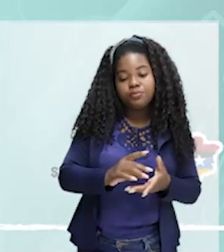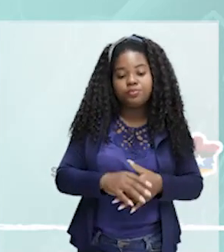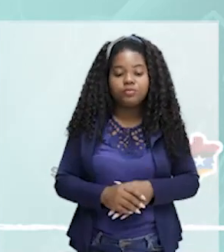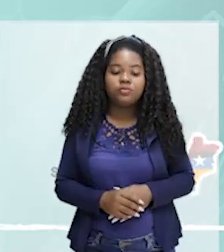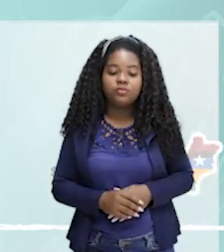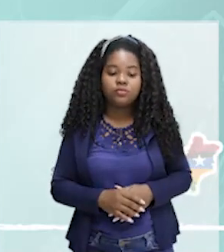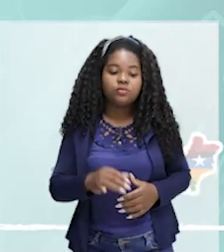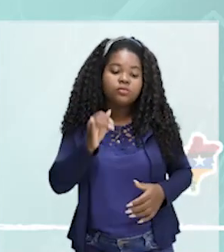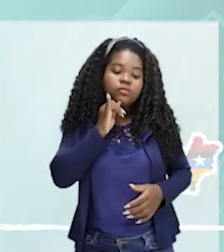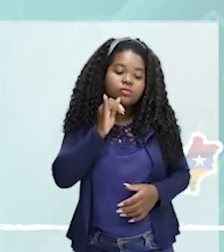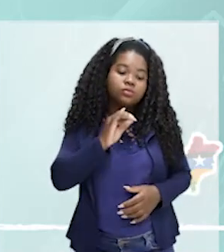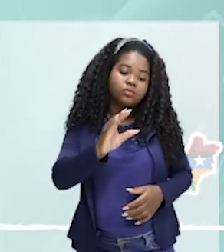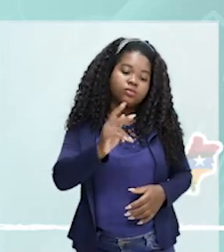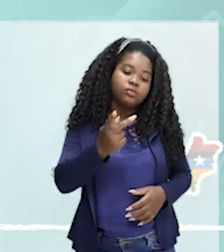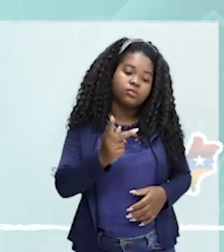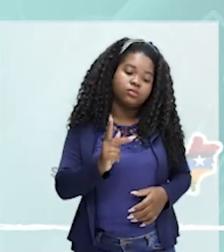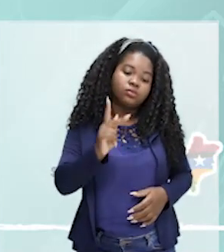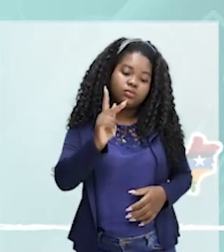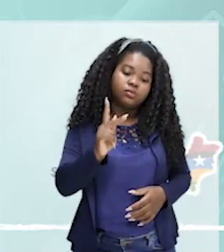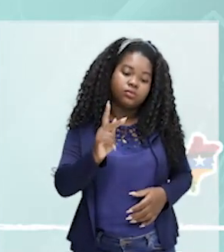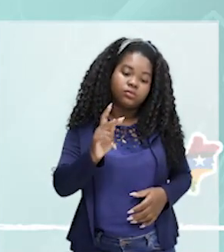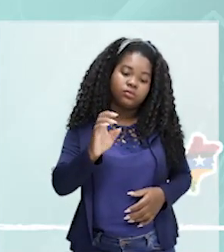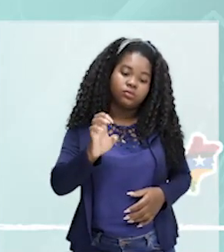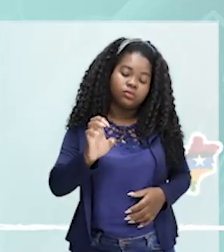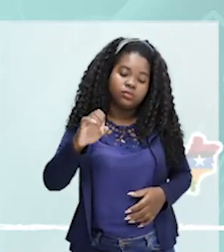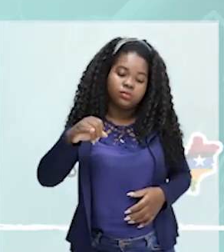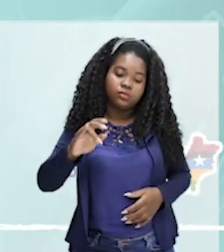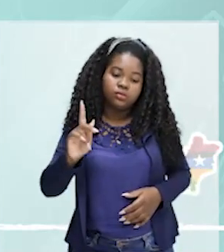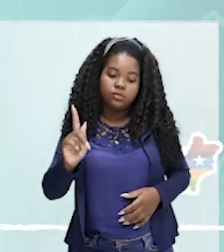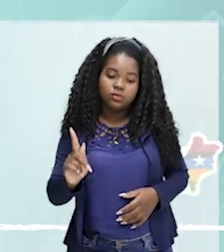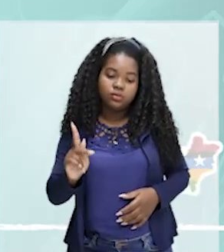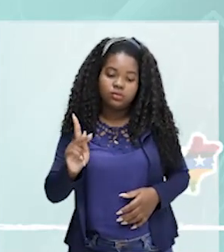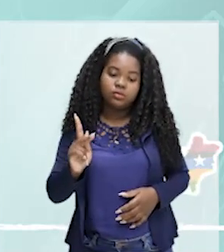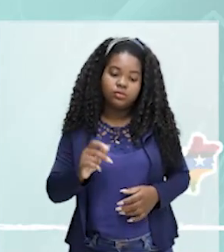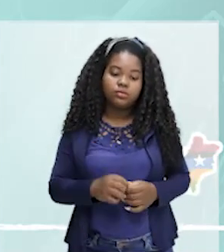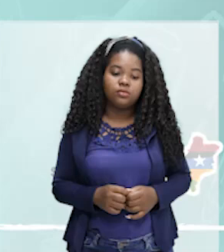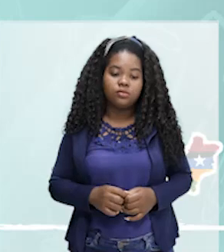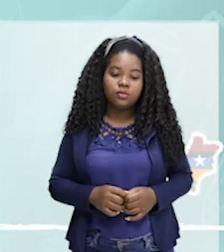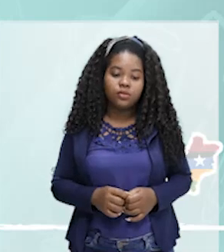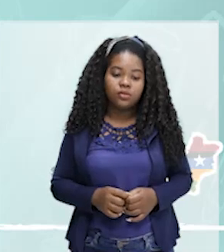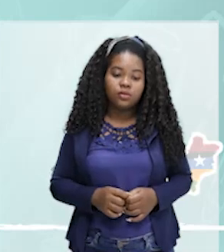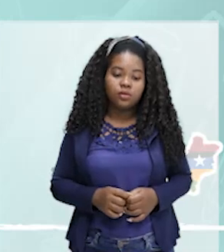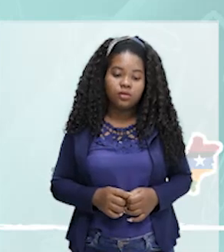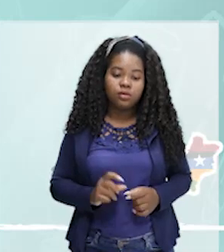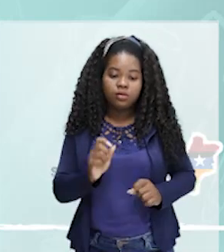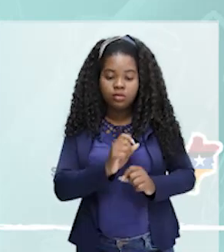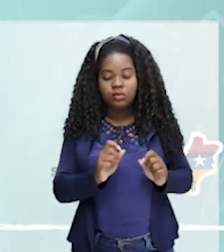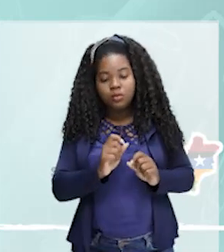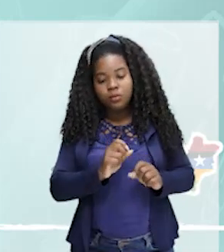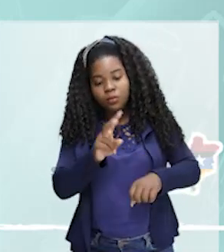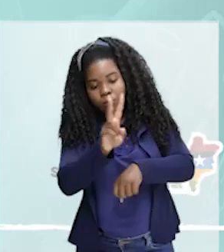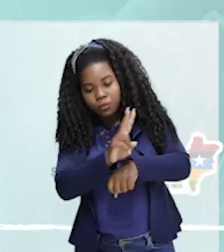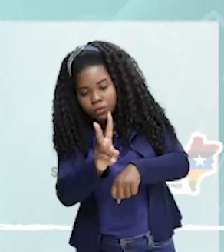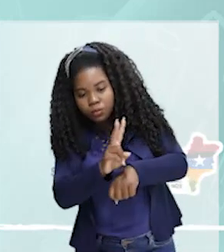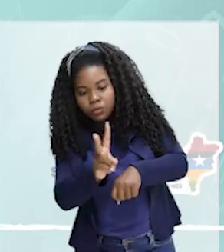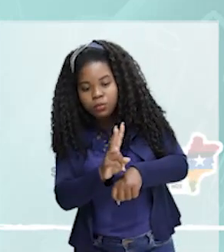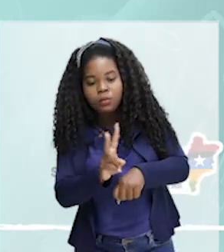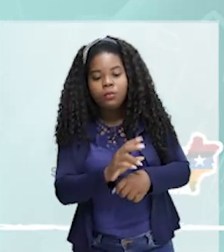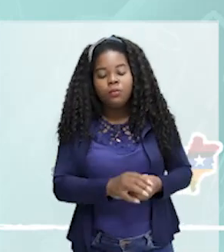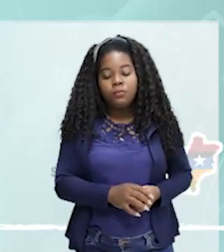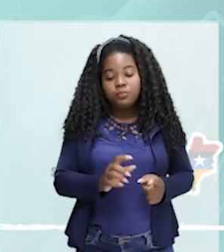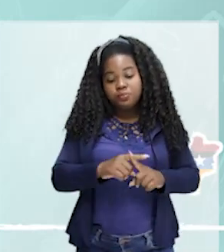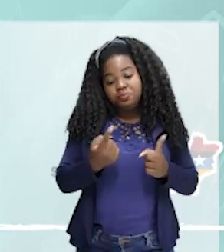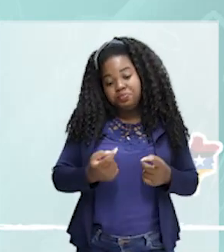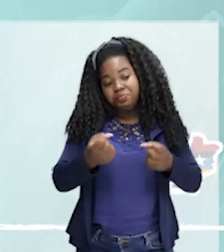vocês no caso de check, o significado dele original é individual, é verificar ou checar. Mas você não